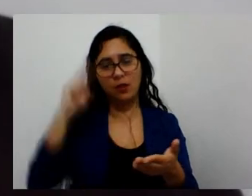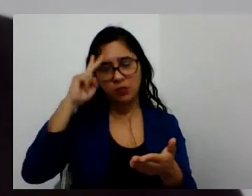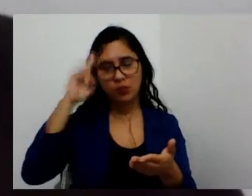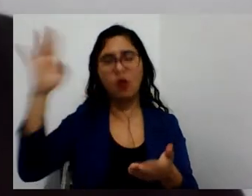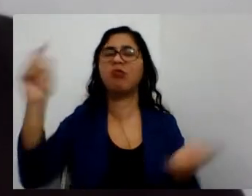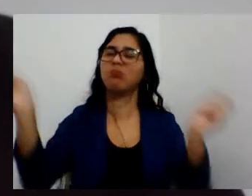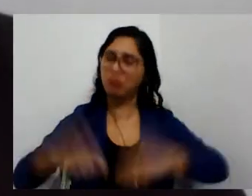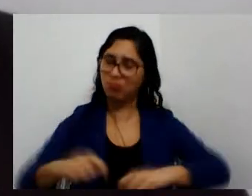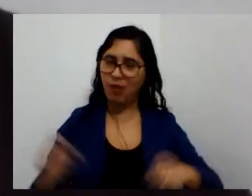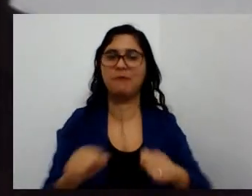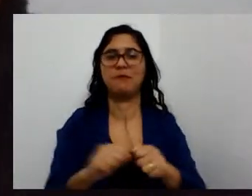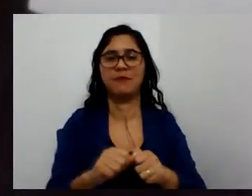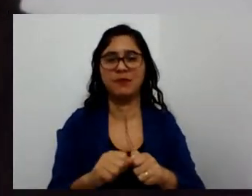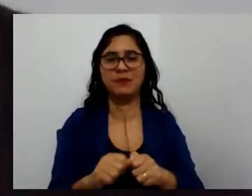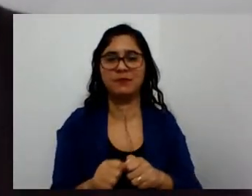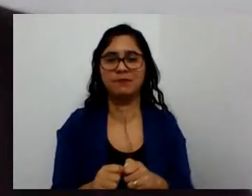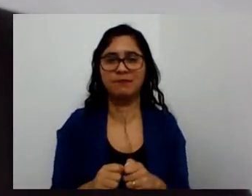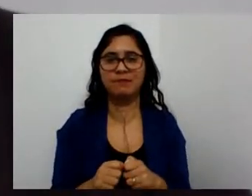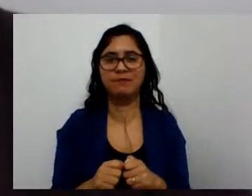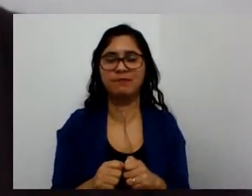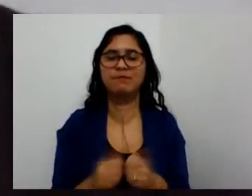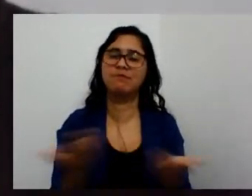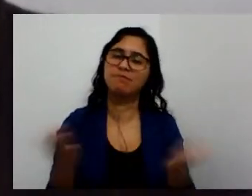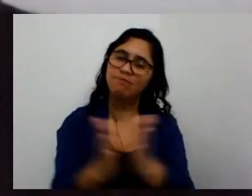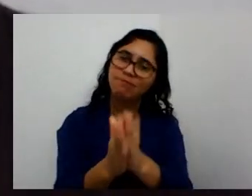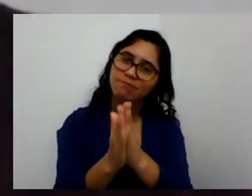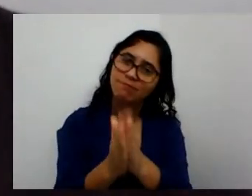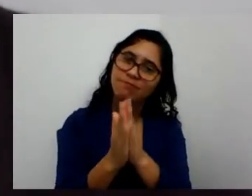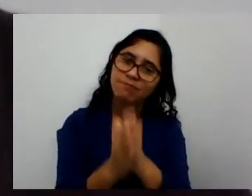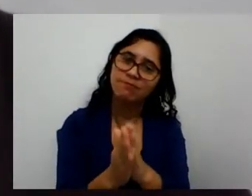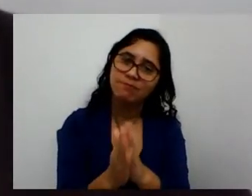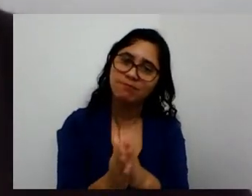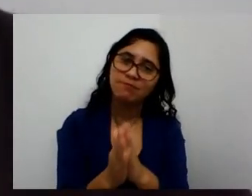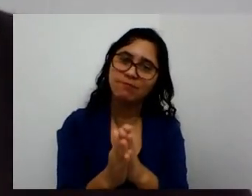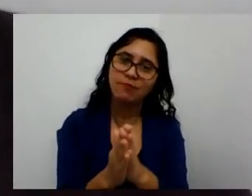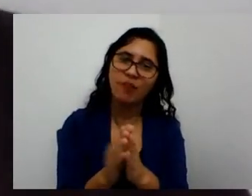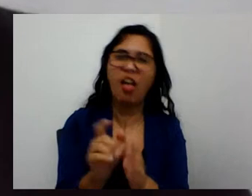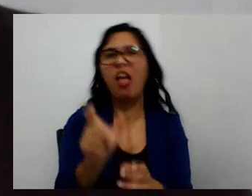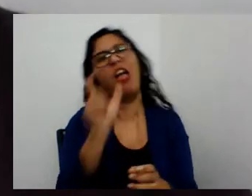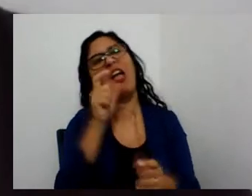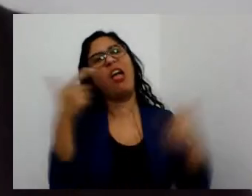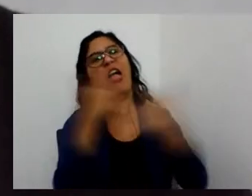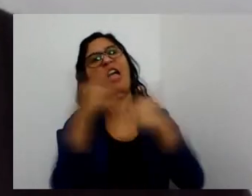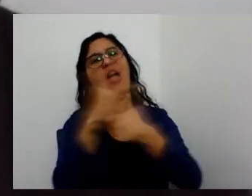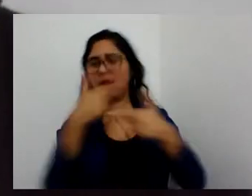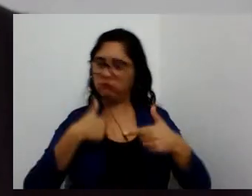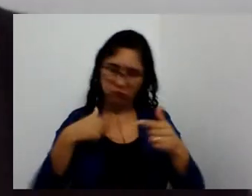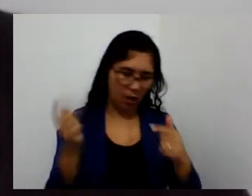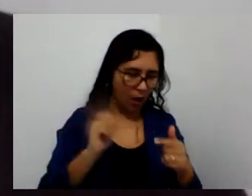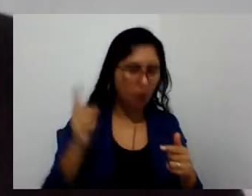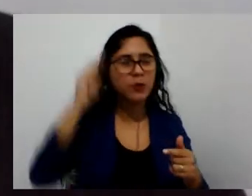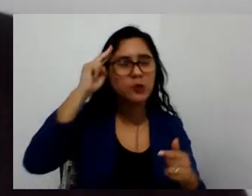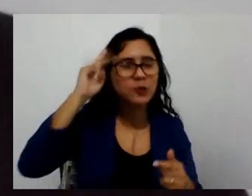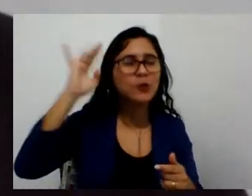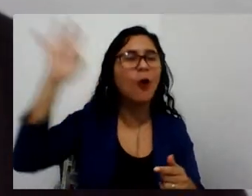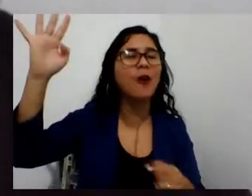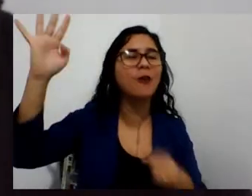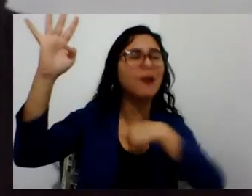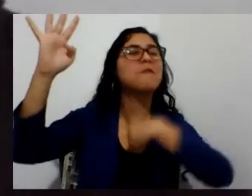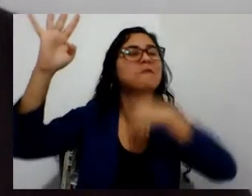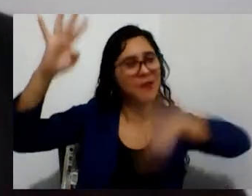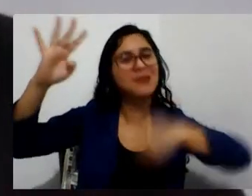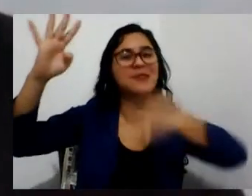ele. Então, por favor, não tirem sarro de termos um sonho, porque sonho é tudo que nós precisamos. Que